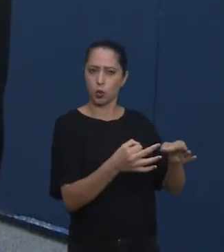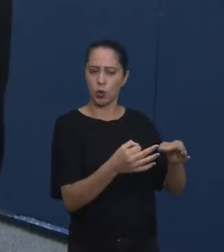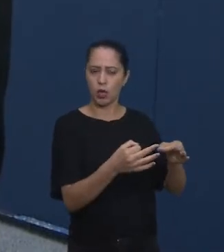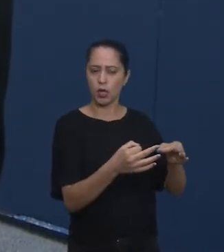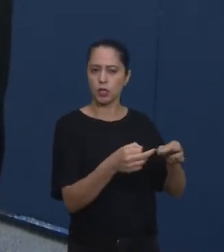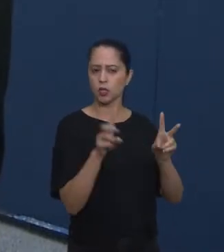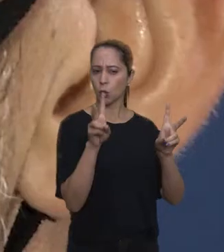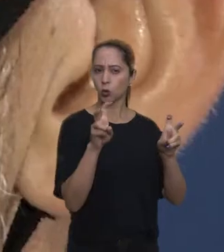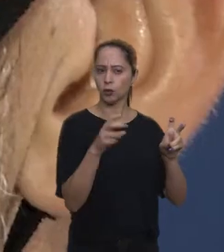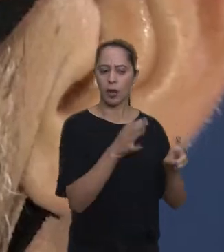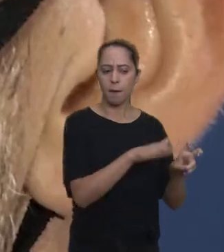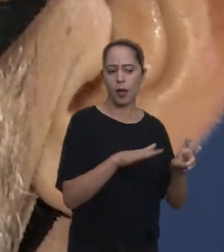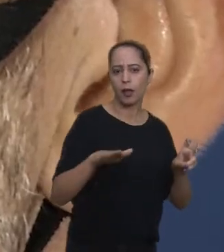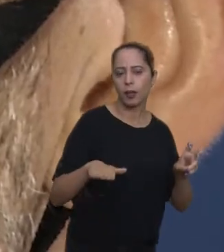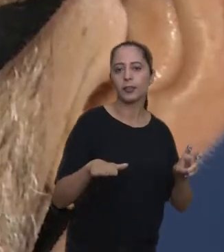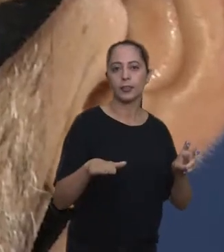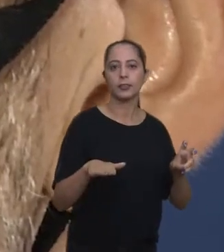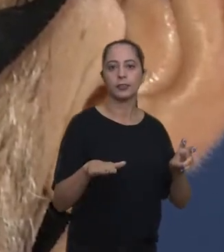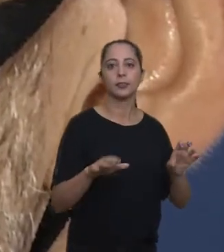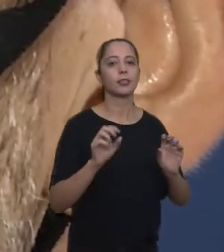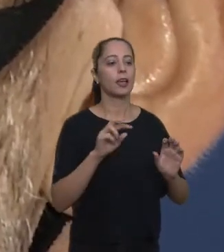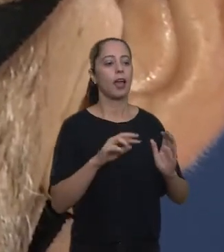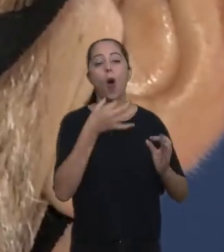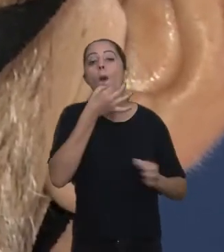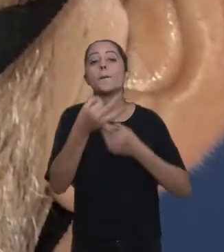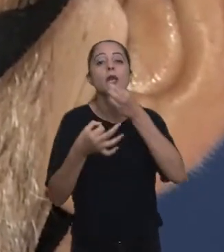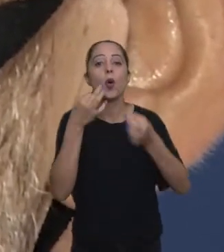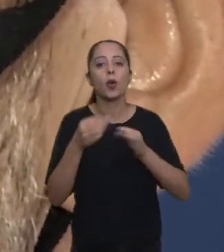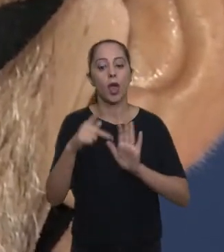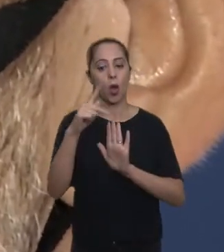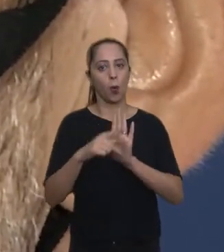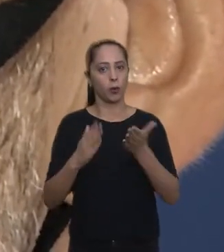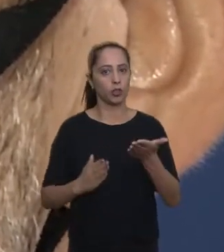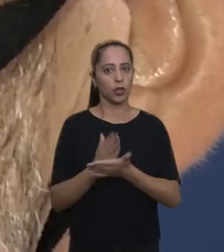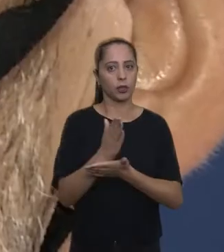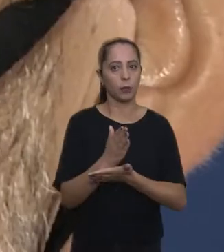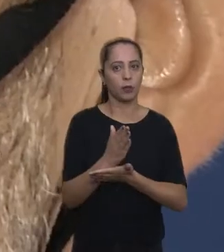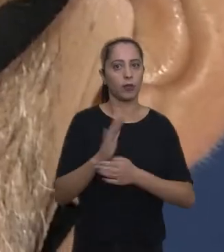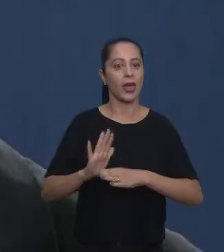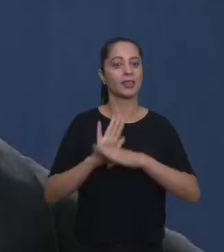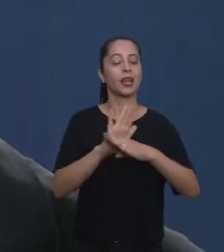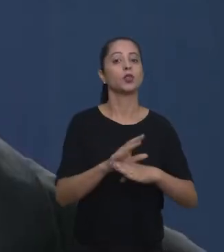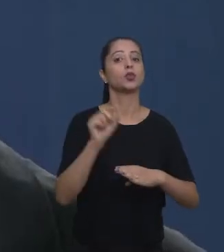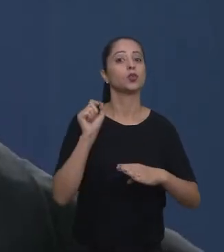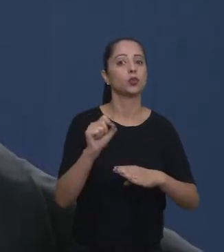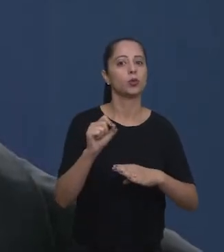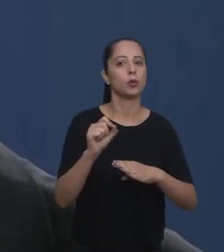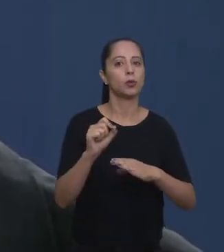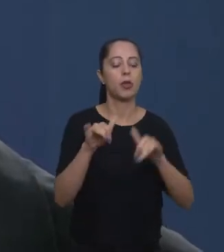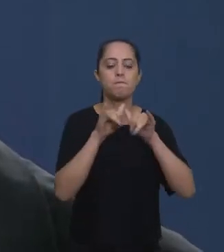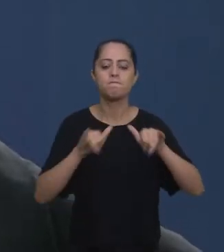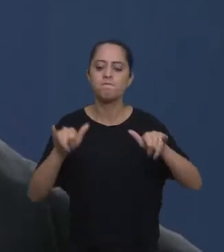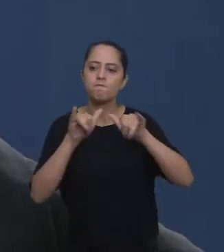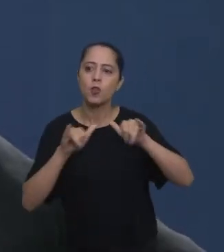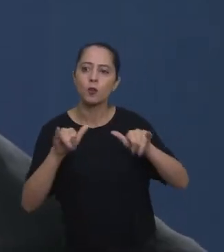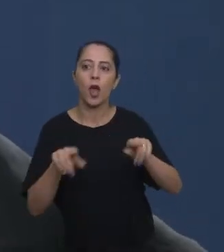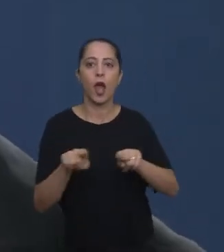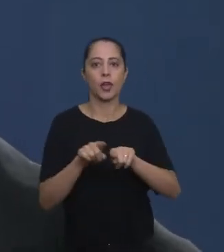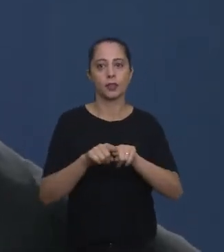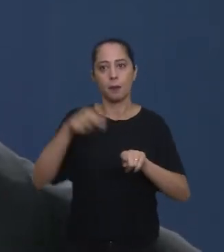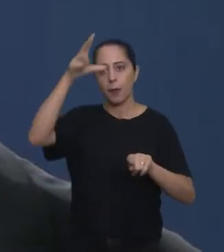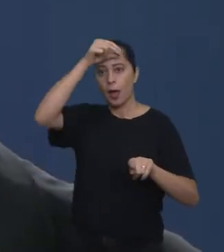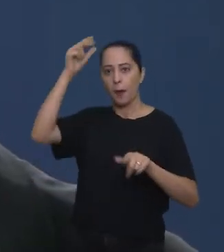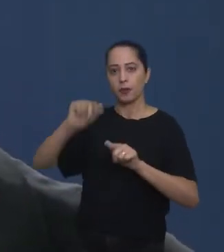e Adolescência, a aprovação do projeto ajuda a reforçar e consolidar as políticas públicas voltadas